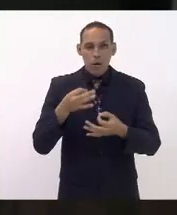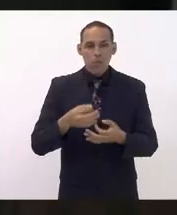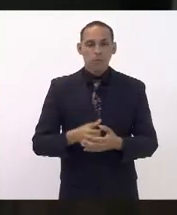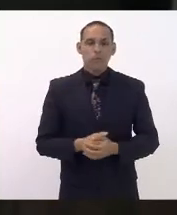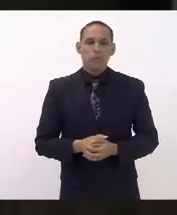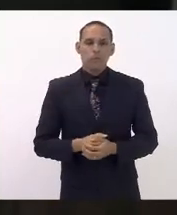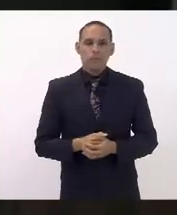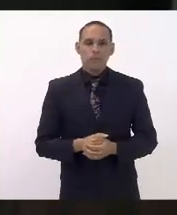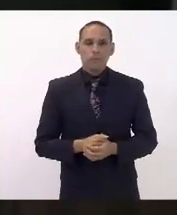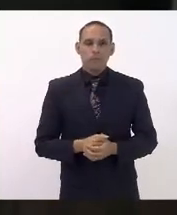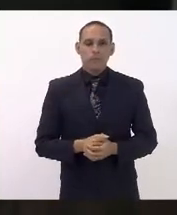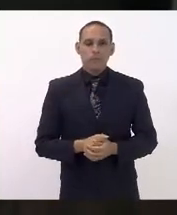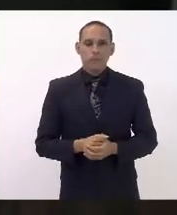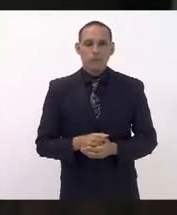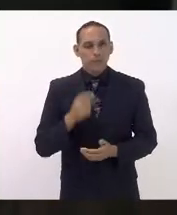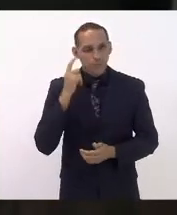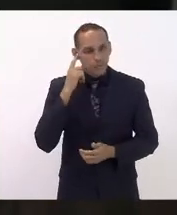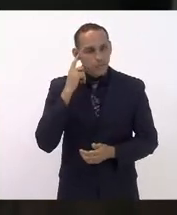da